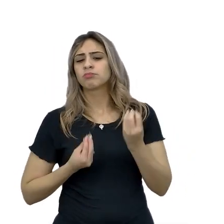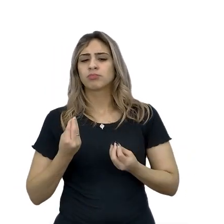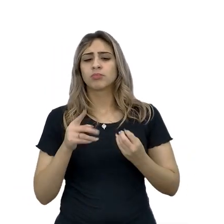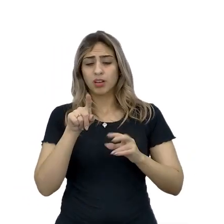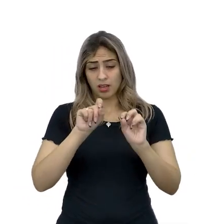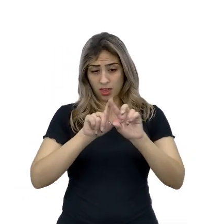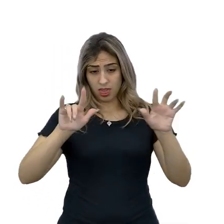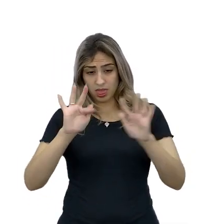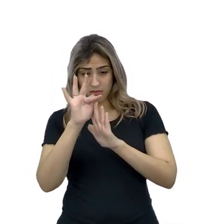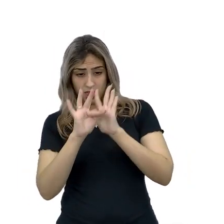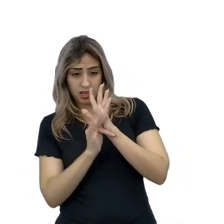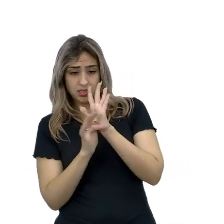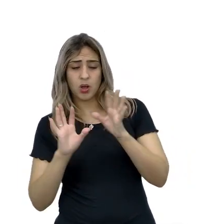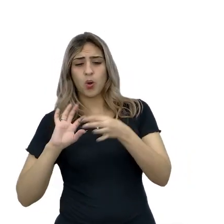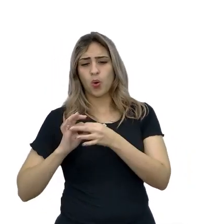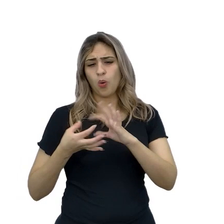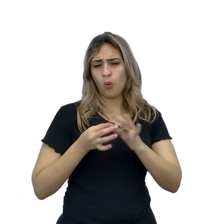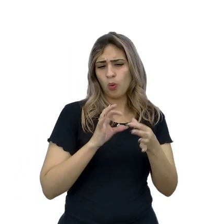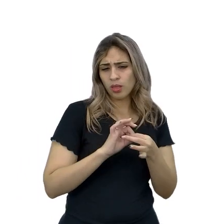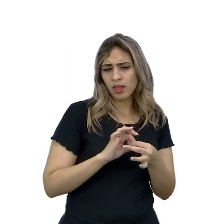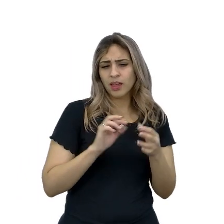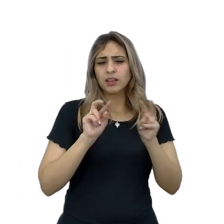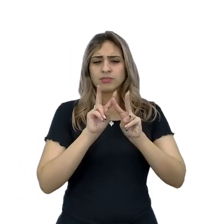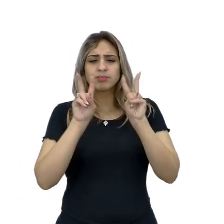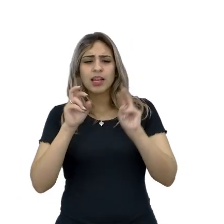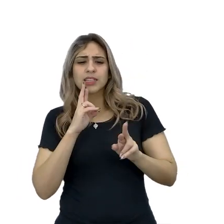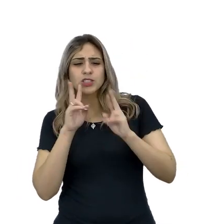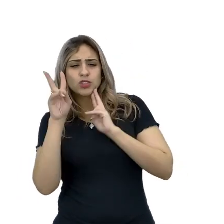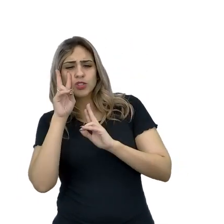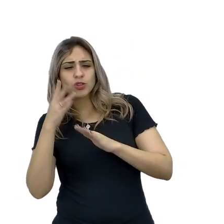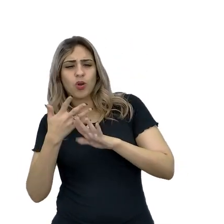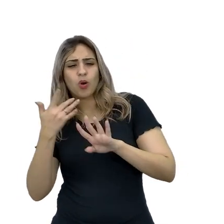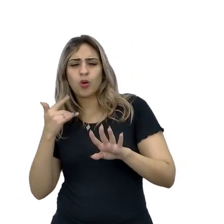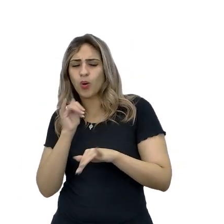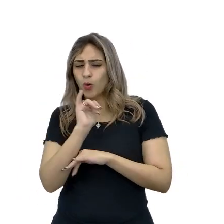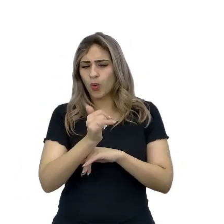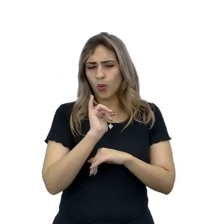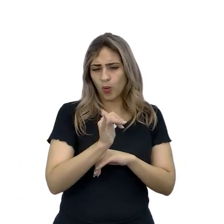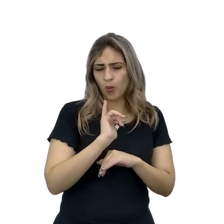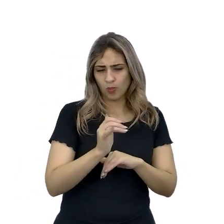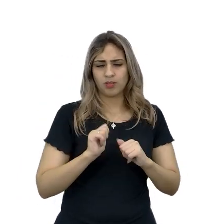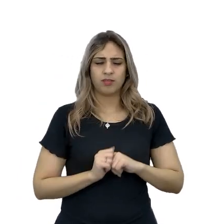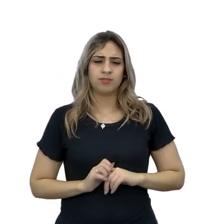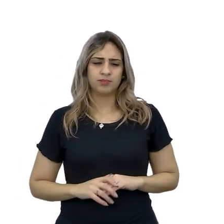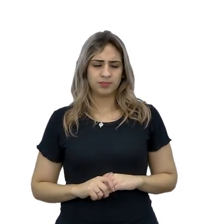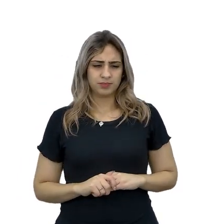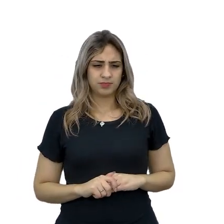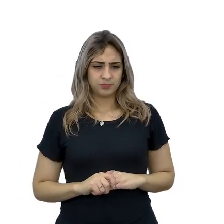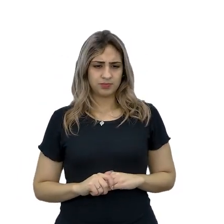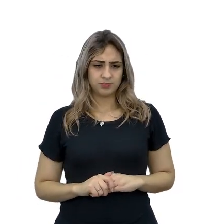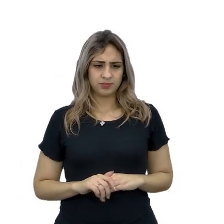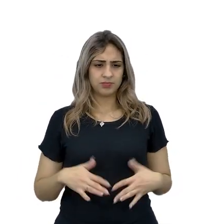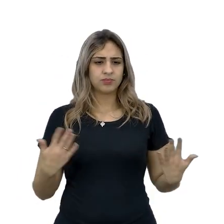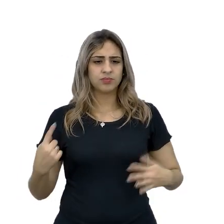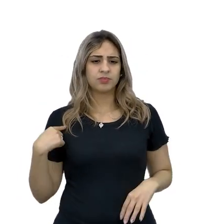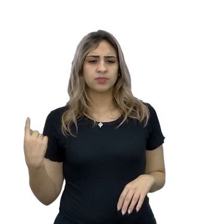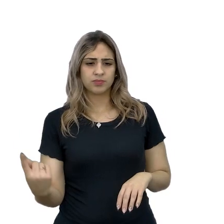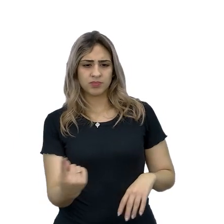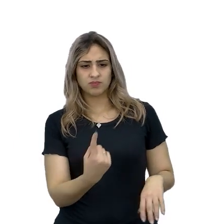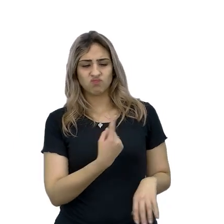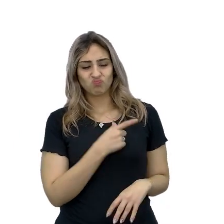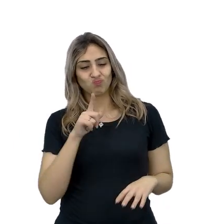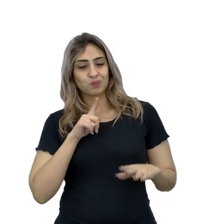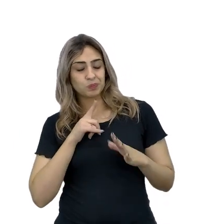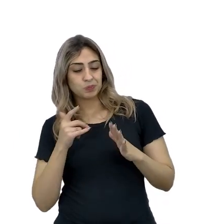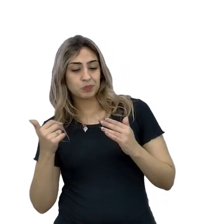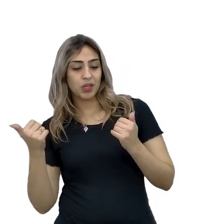o texto, é o contexto, é aquela historinha que a gente conta com os dados. E aí, a gente tem o